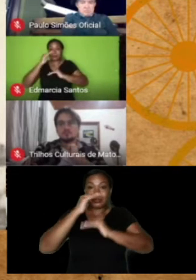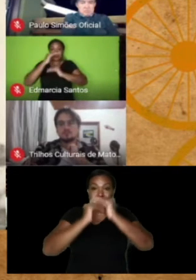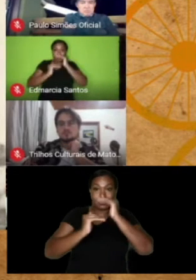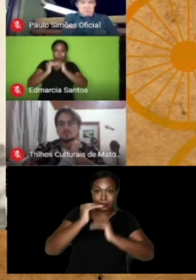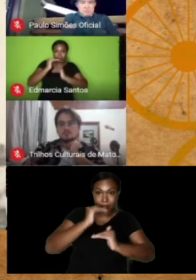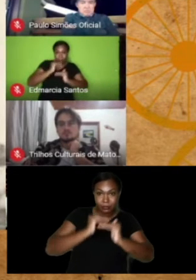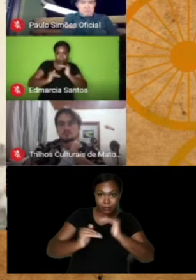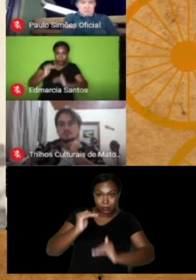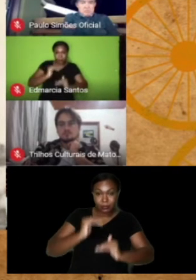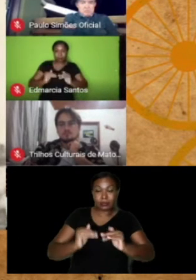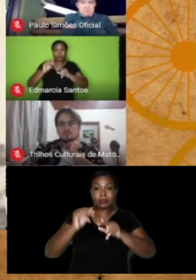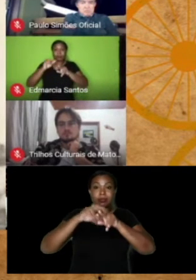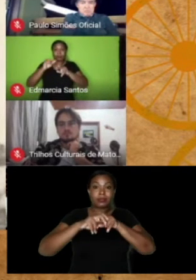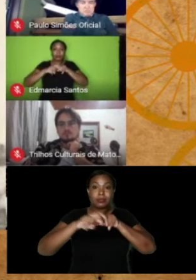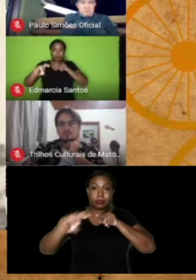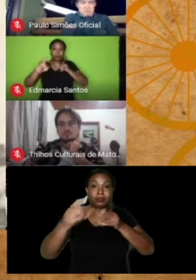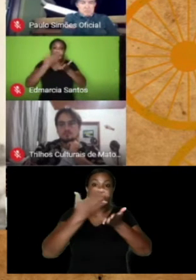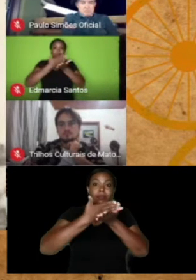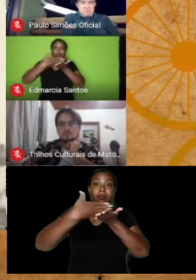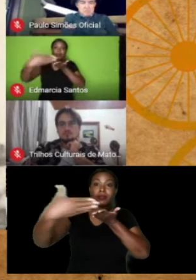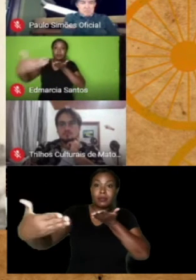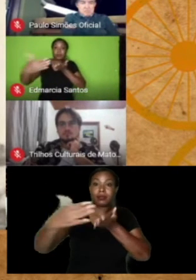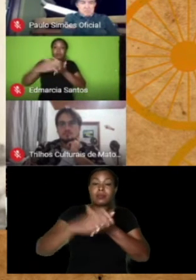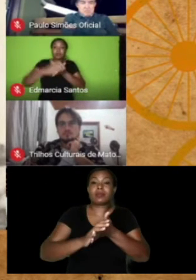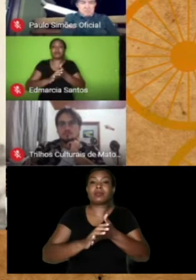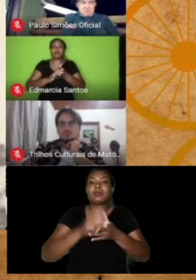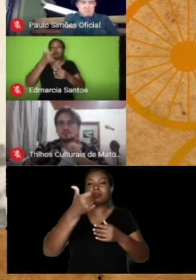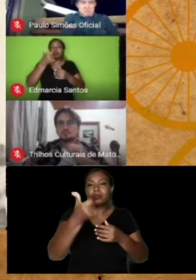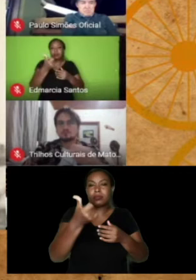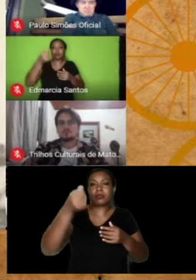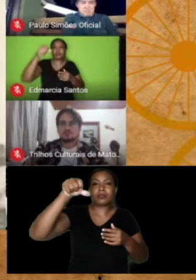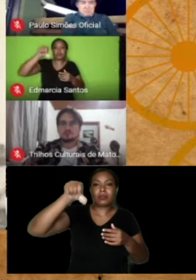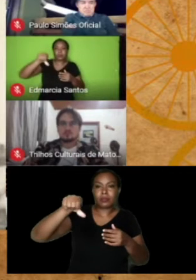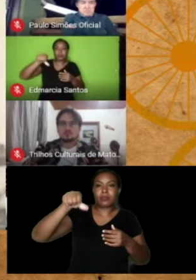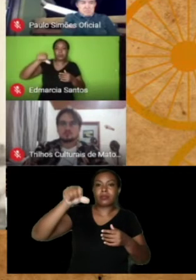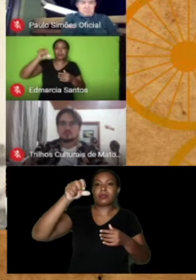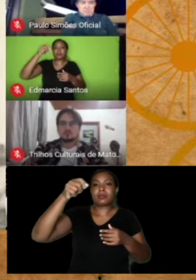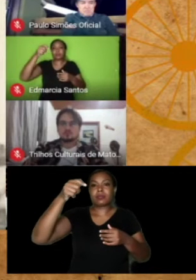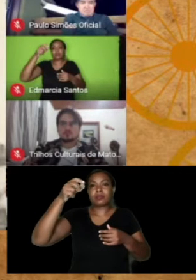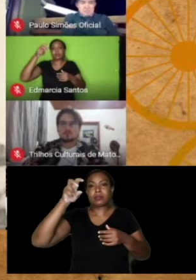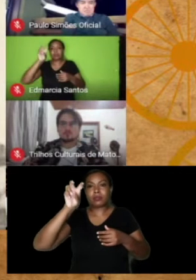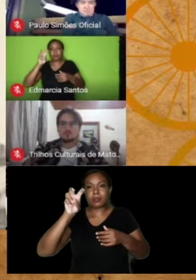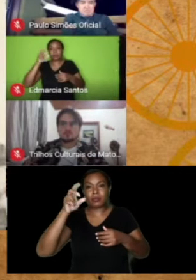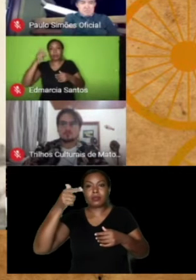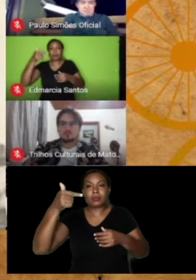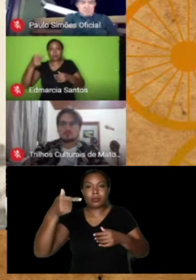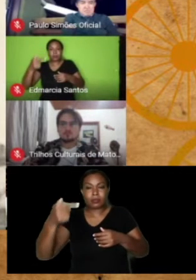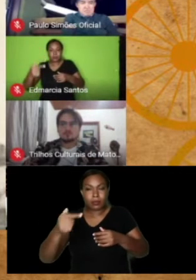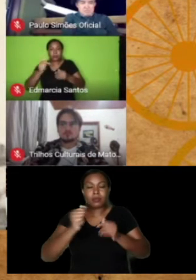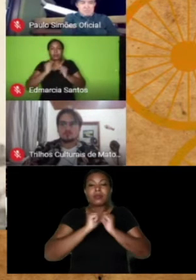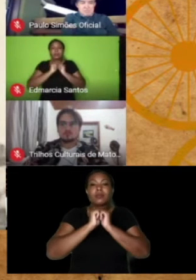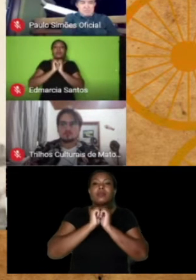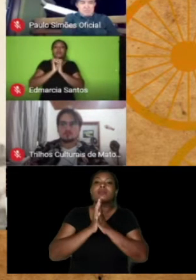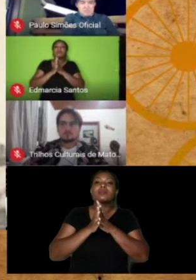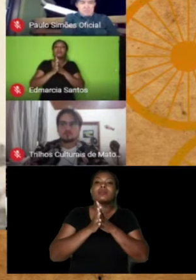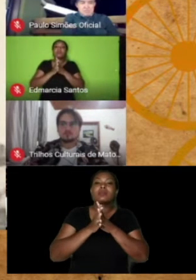vemos que a ferrovia no Brasil ela vai começar a cair em 1957, justamente com